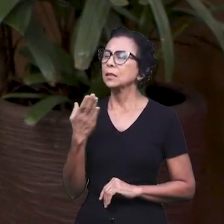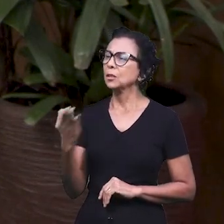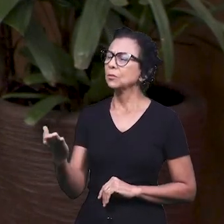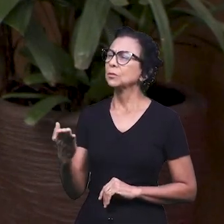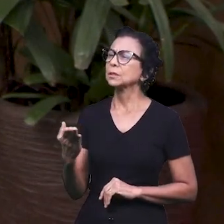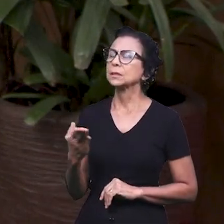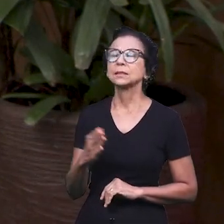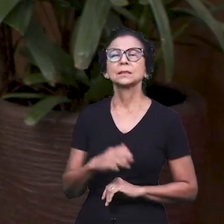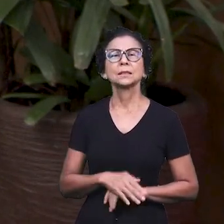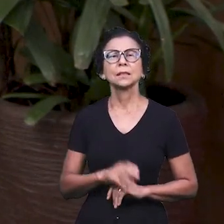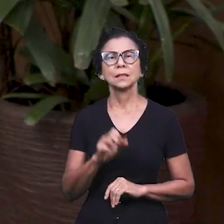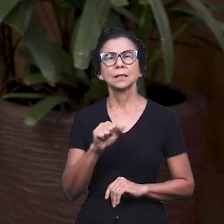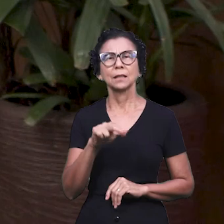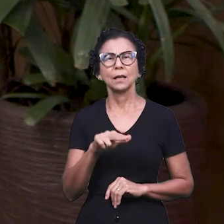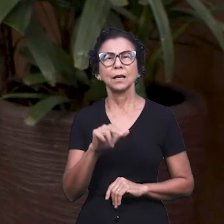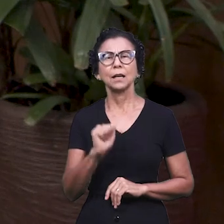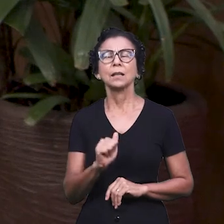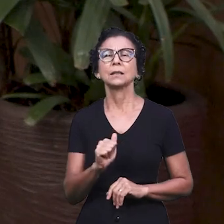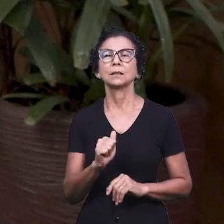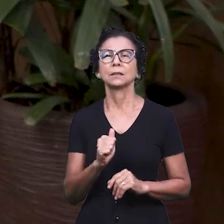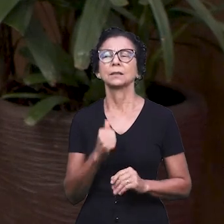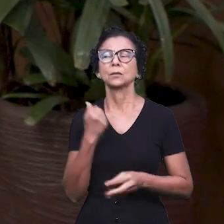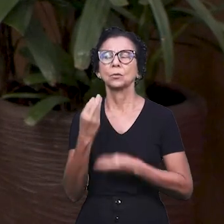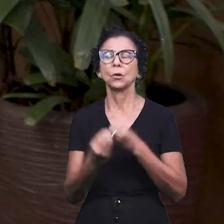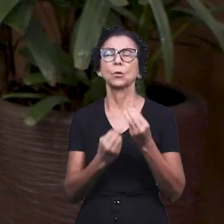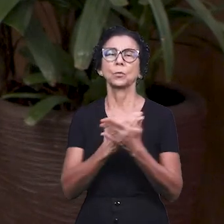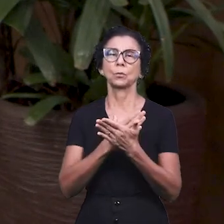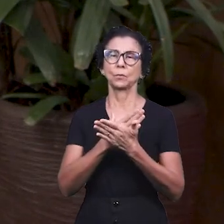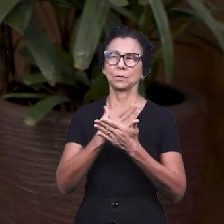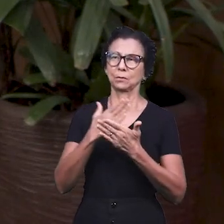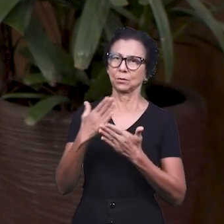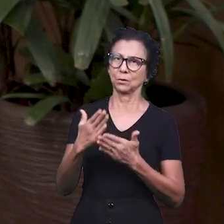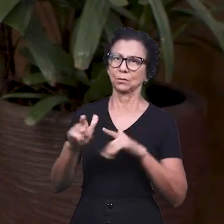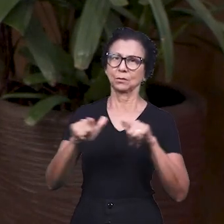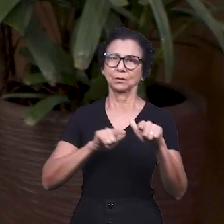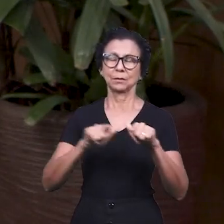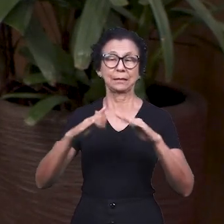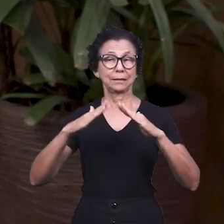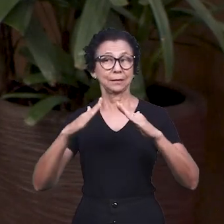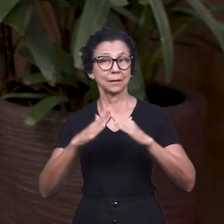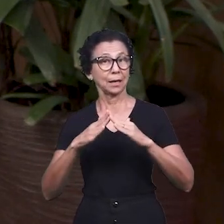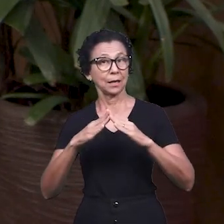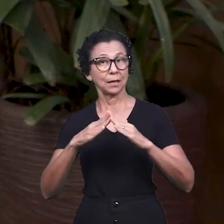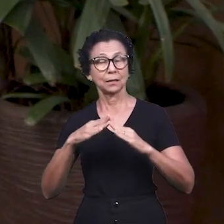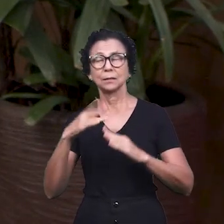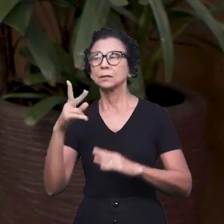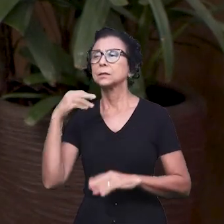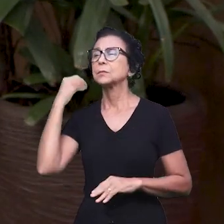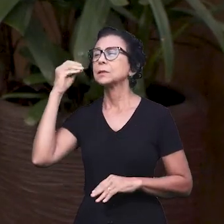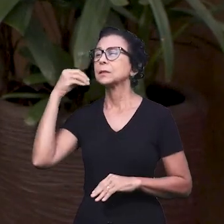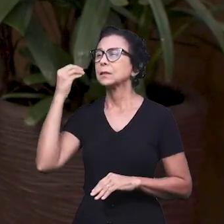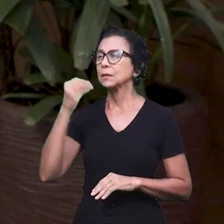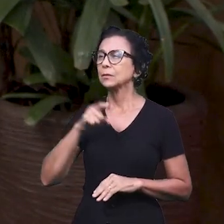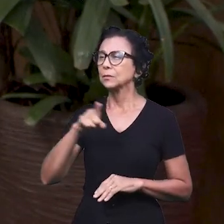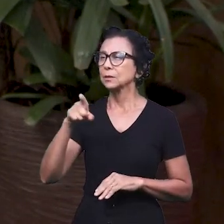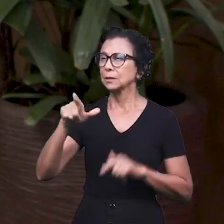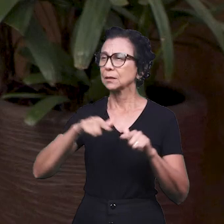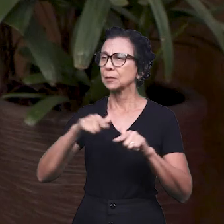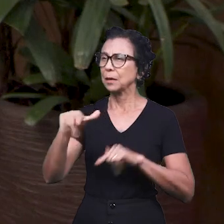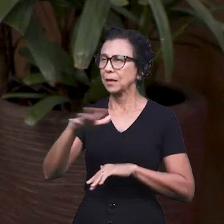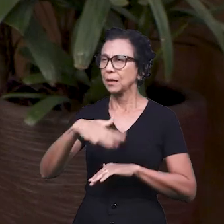você foi inserida nesse negócio de começar a empreender em casa? Qual foi a sua experiência? Eu sei que você trabalha